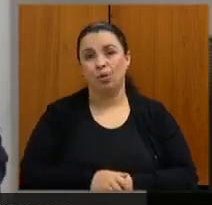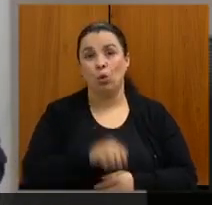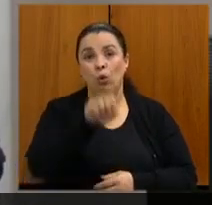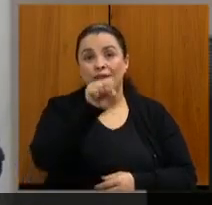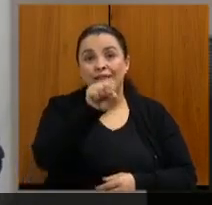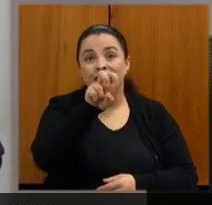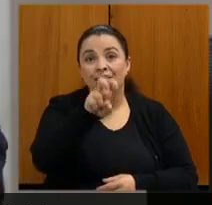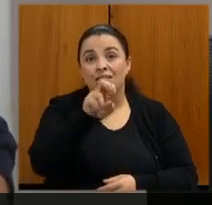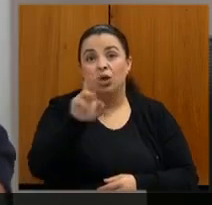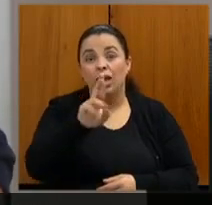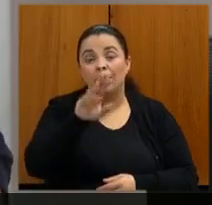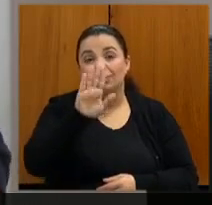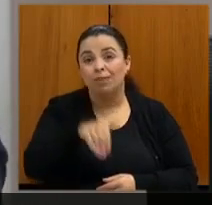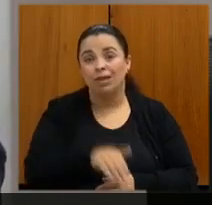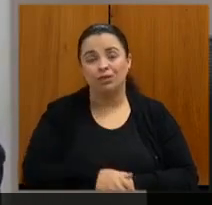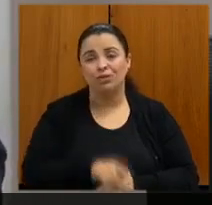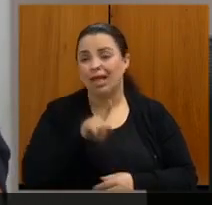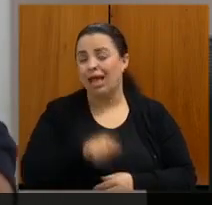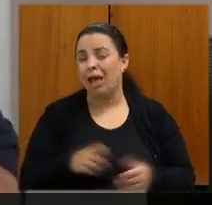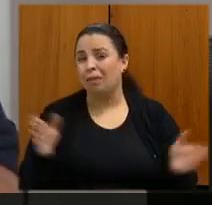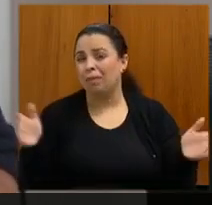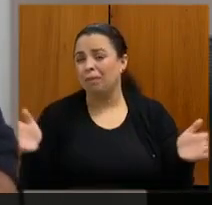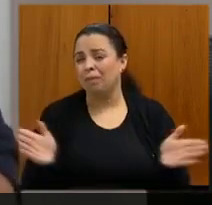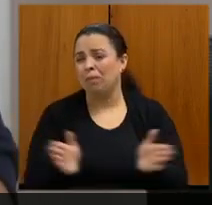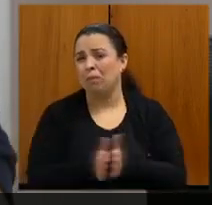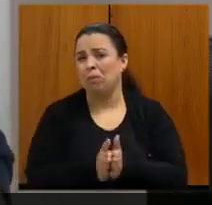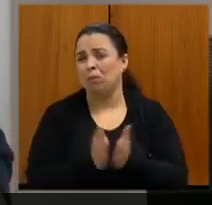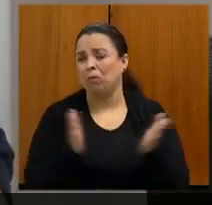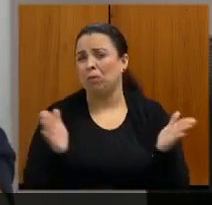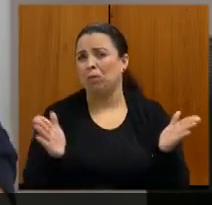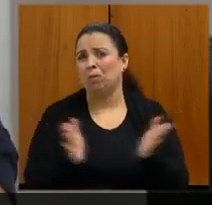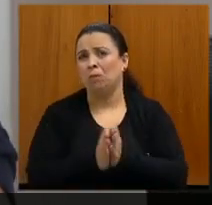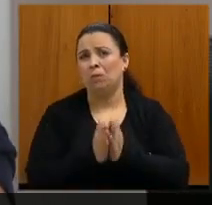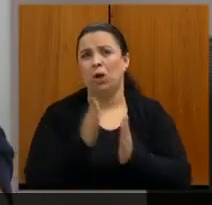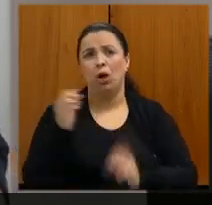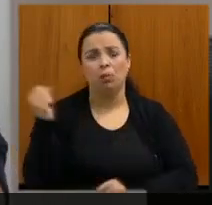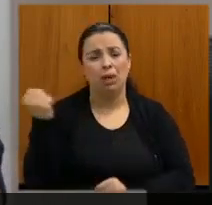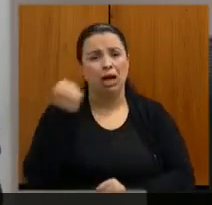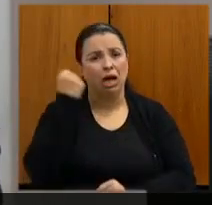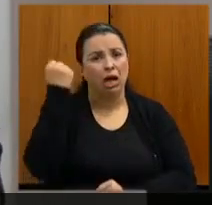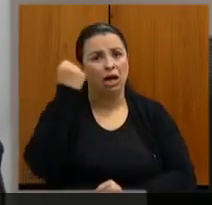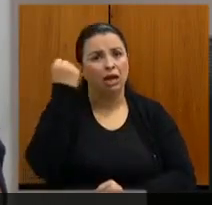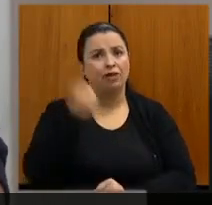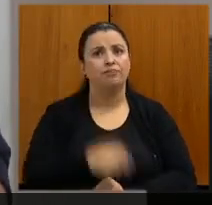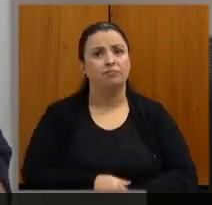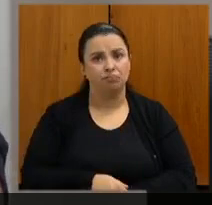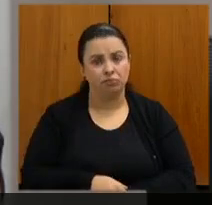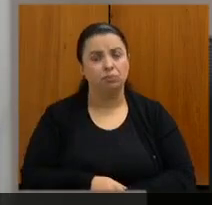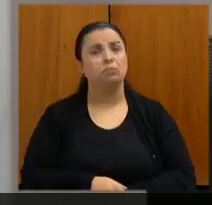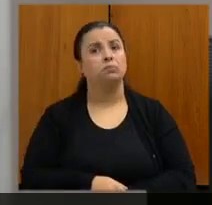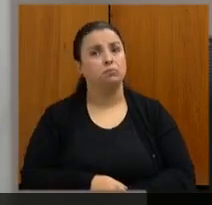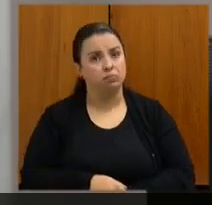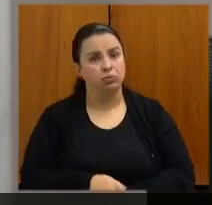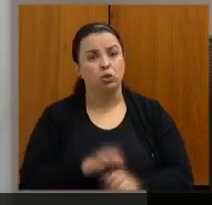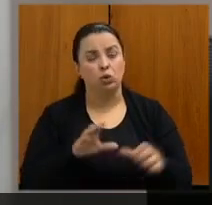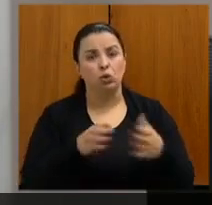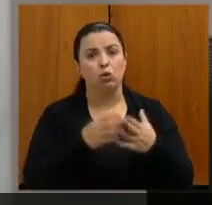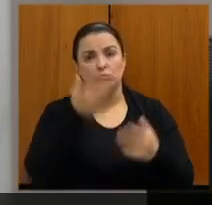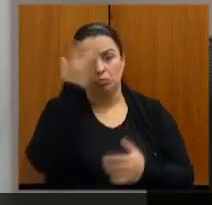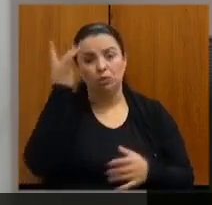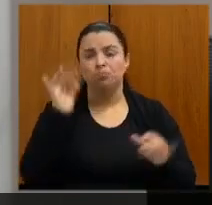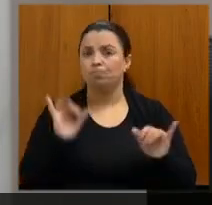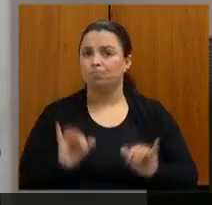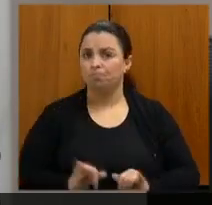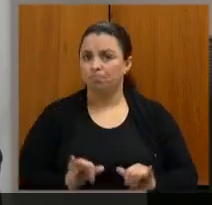extrema pobreza nós estamos falando de populações muito vulnerabilizados e para